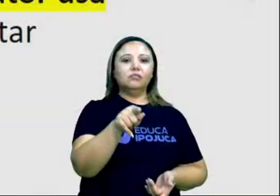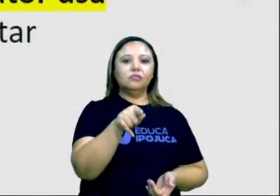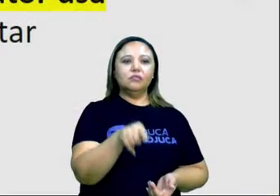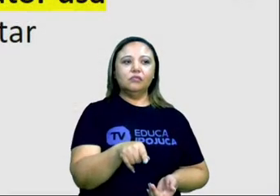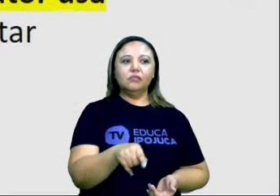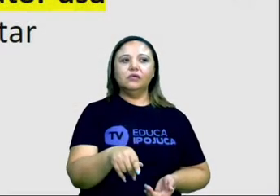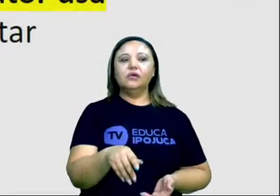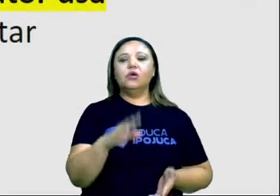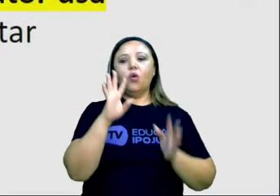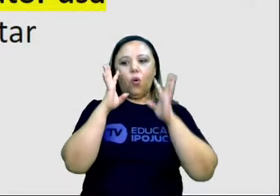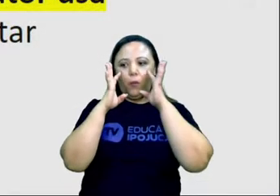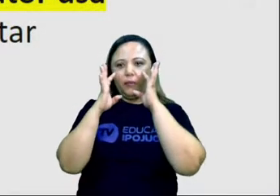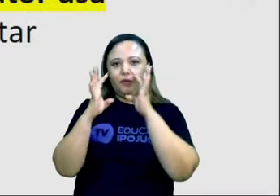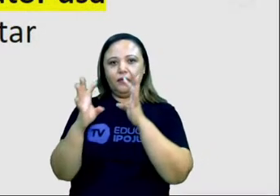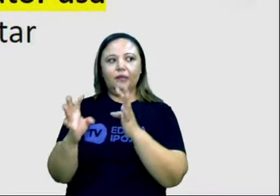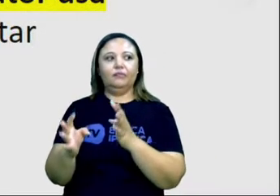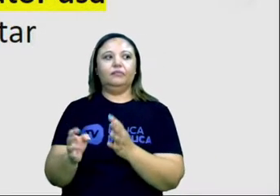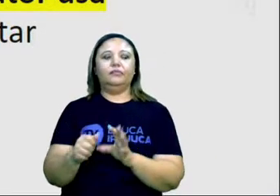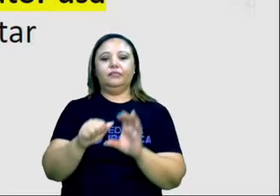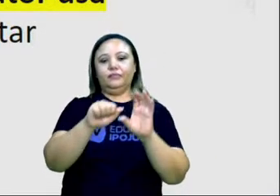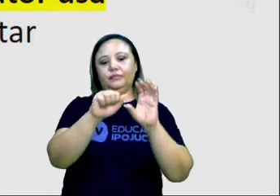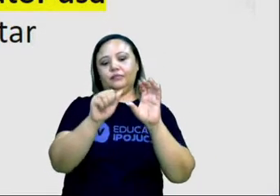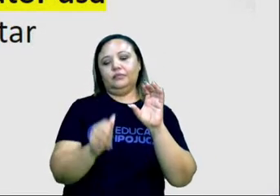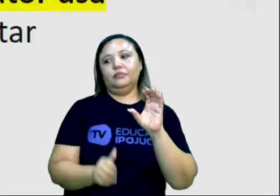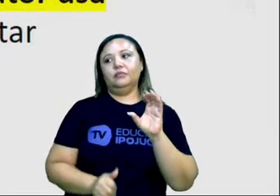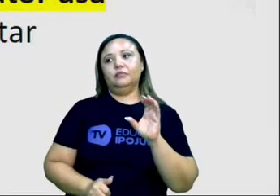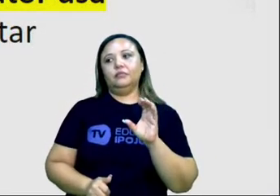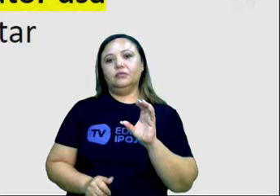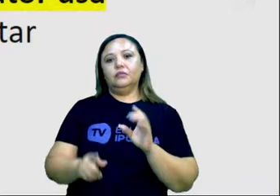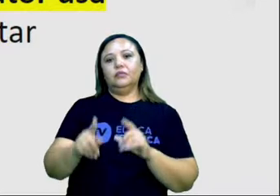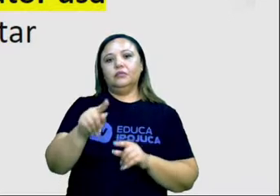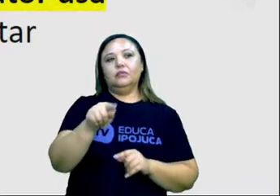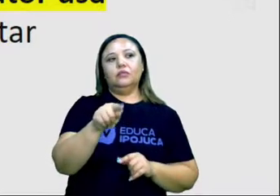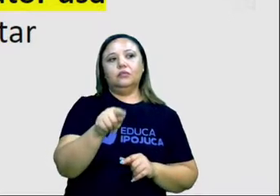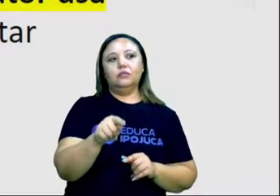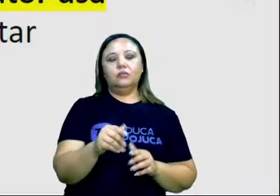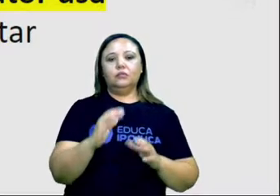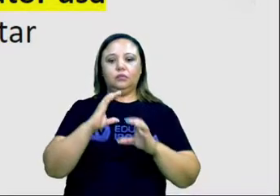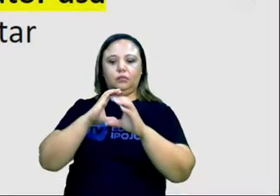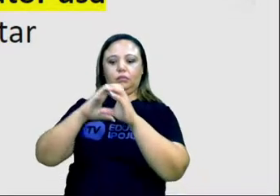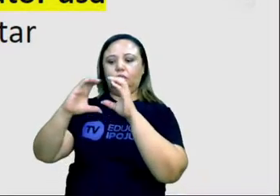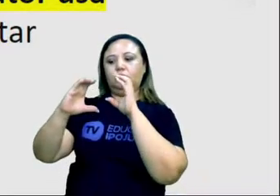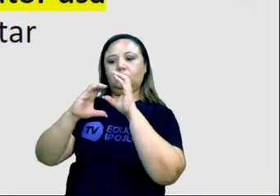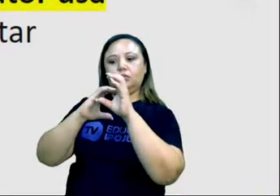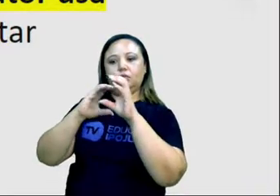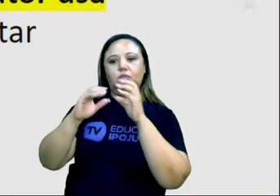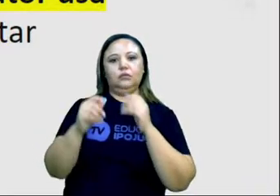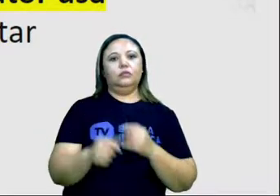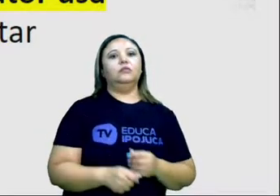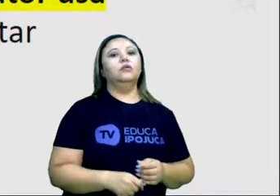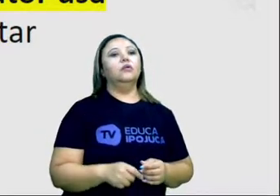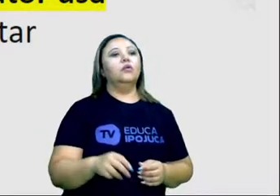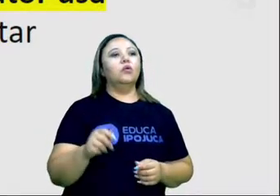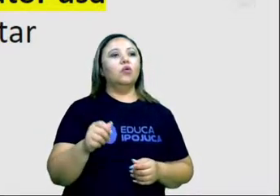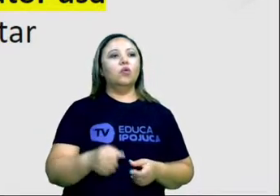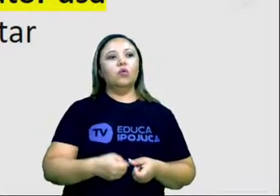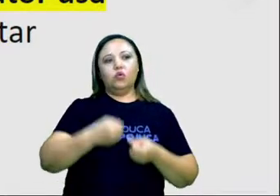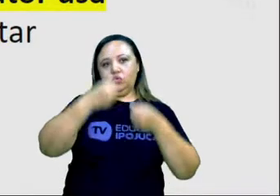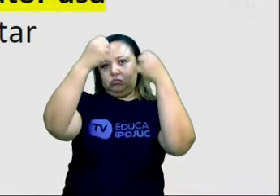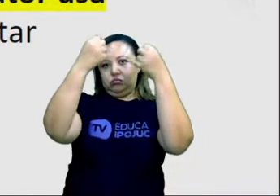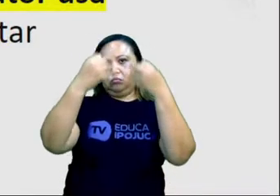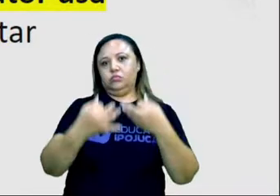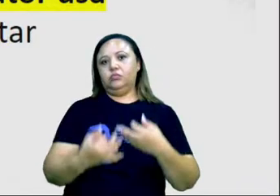Então, vamos observar aqui essas características. Veja, em uma situação comunicativa, argumentativa oral, ou seja, quando a gente